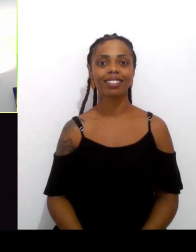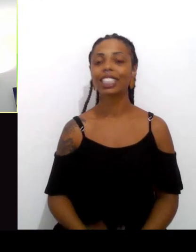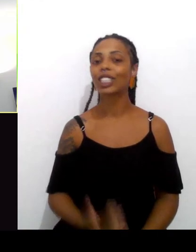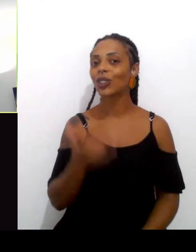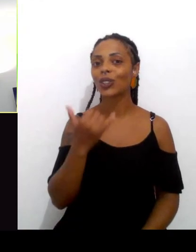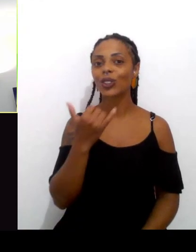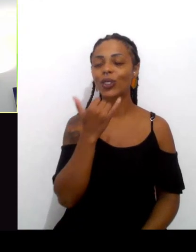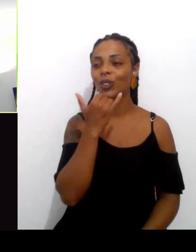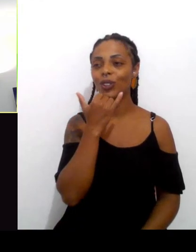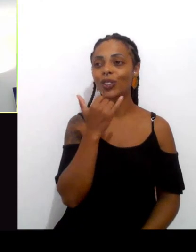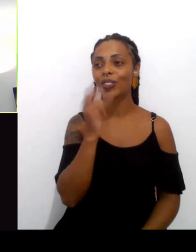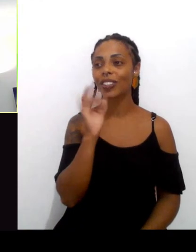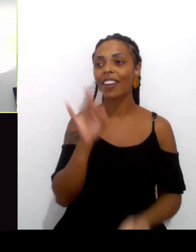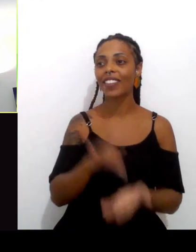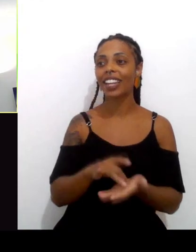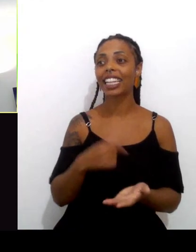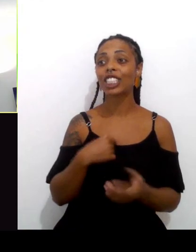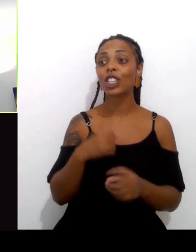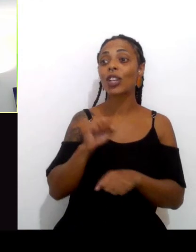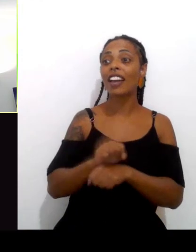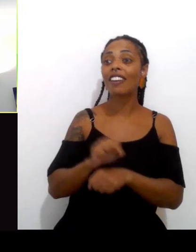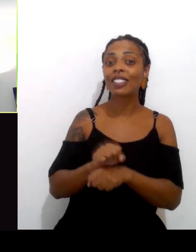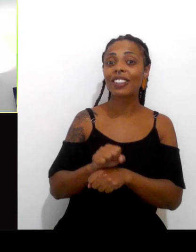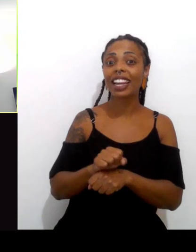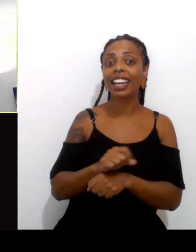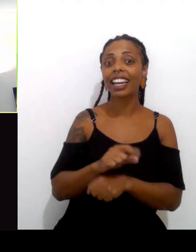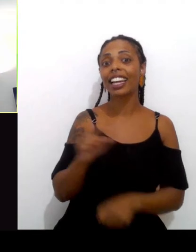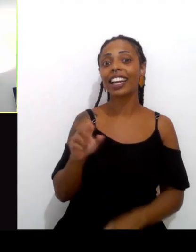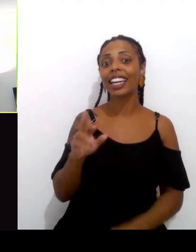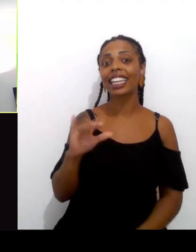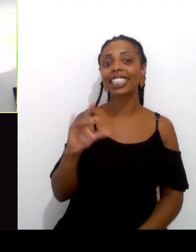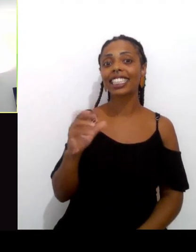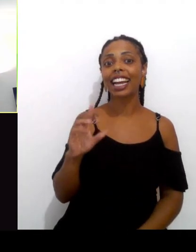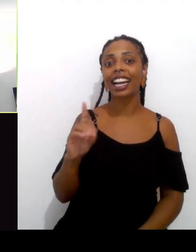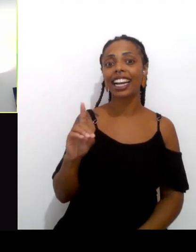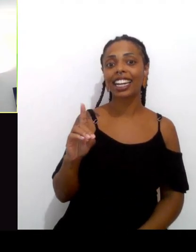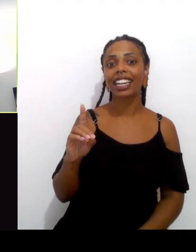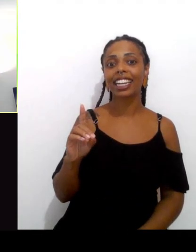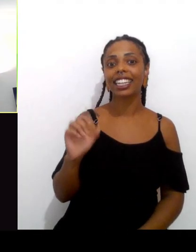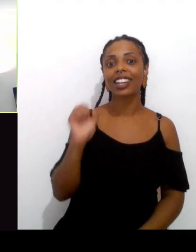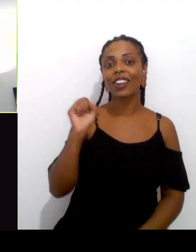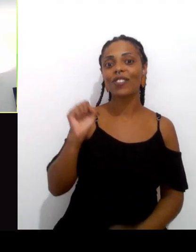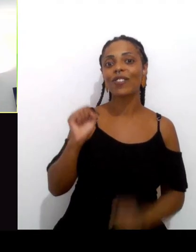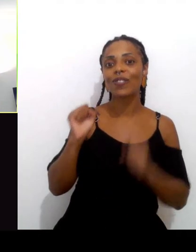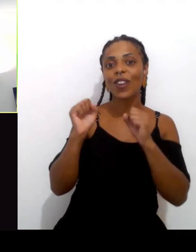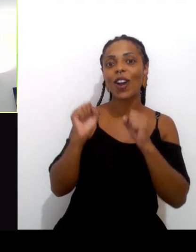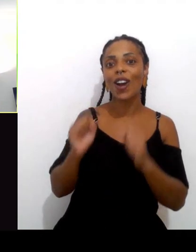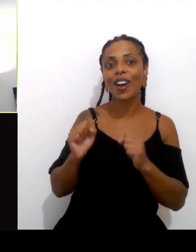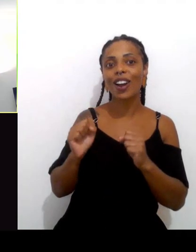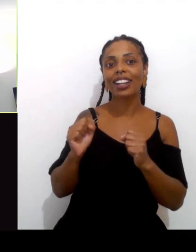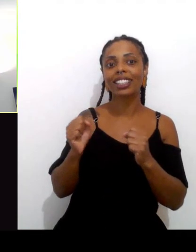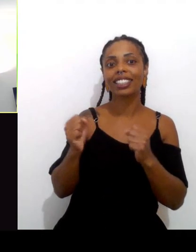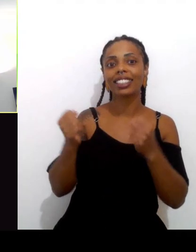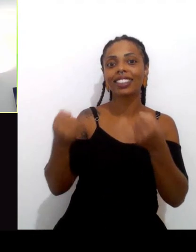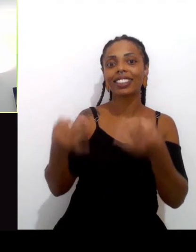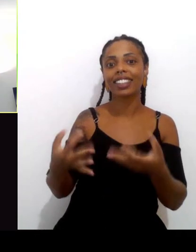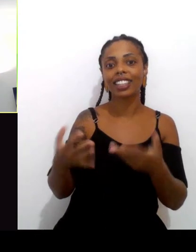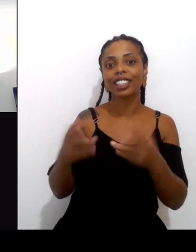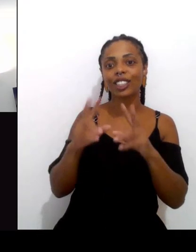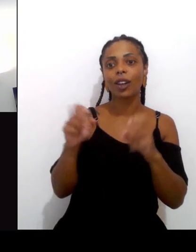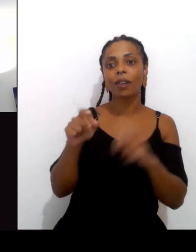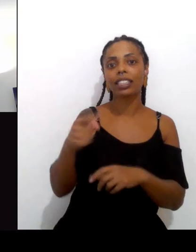Na verdade eu esperava que o Richard falasse sobre essa pergunta primeiro